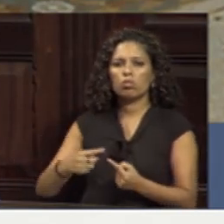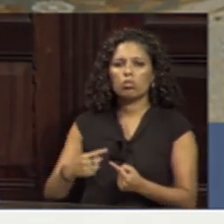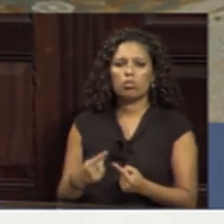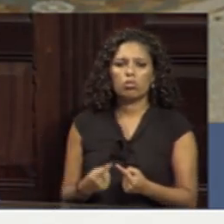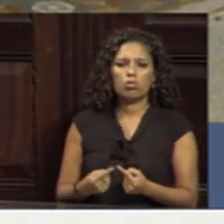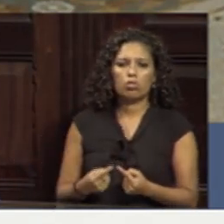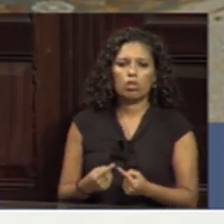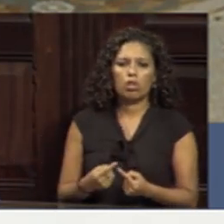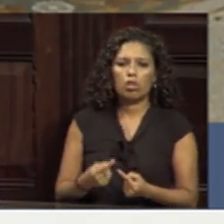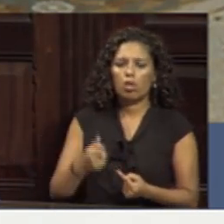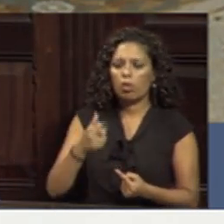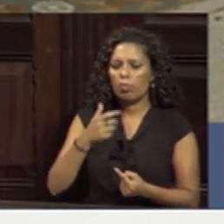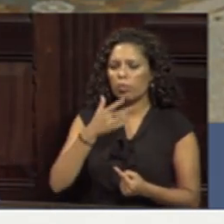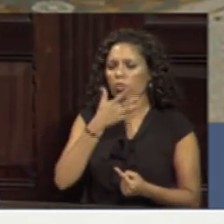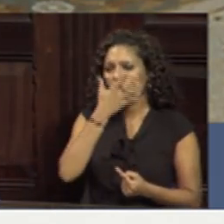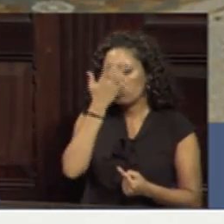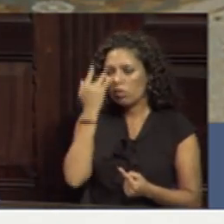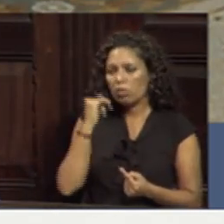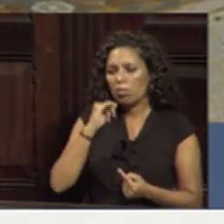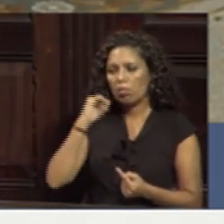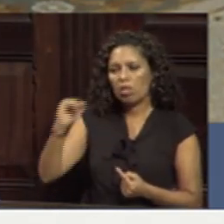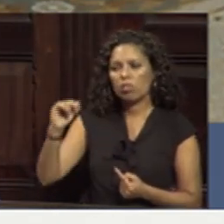Quem matou a nossa querida vereadora